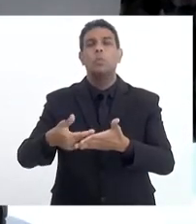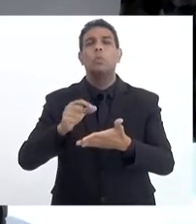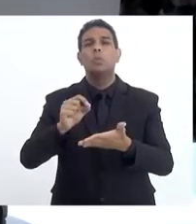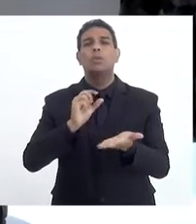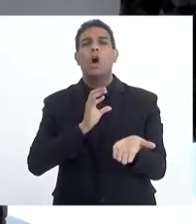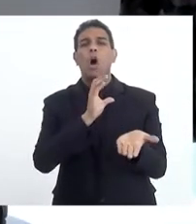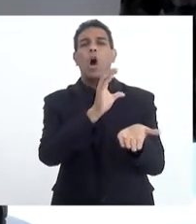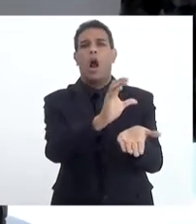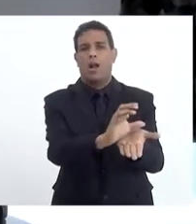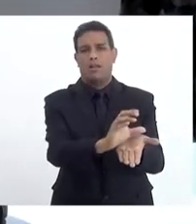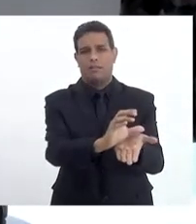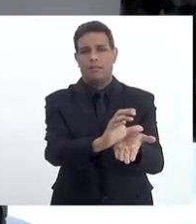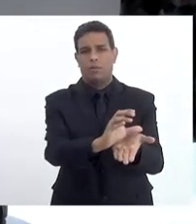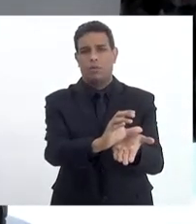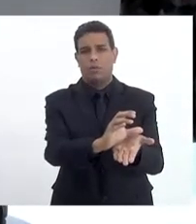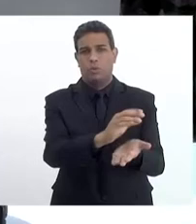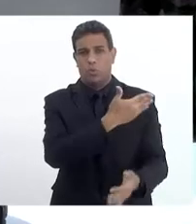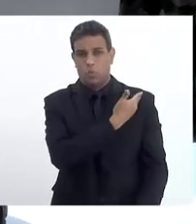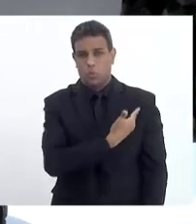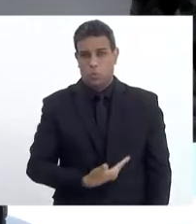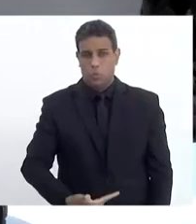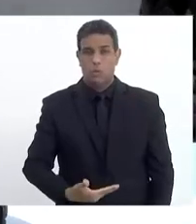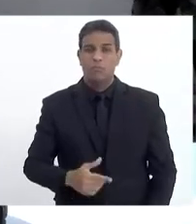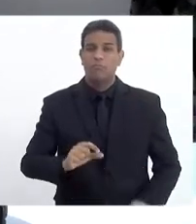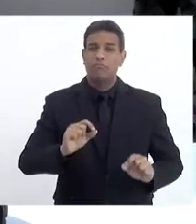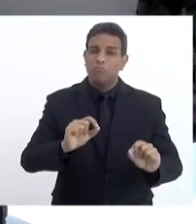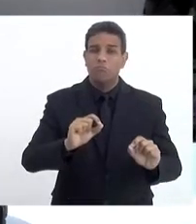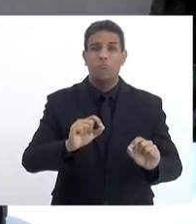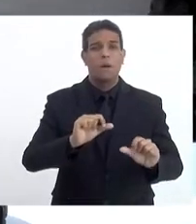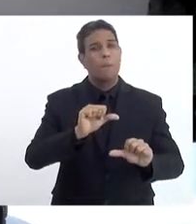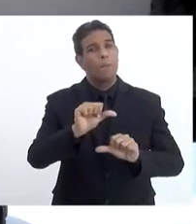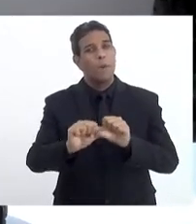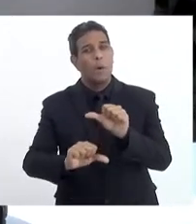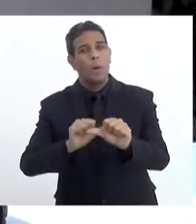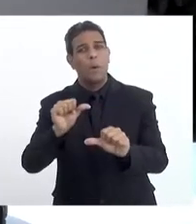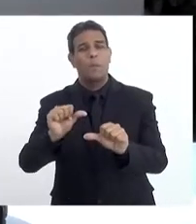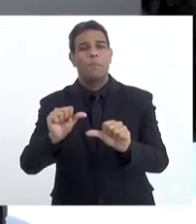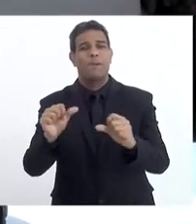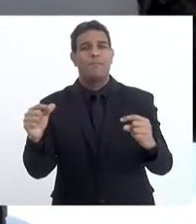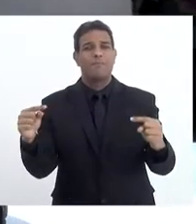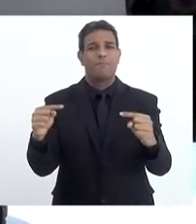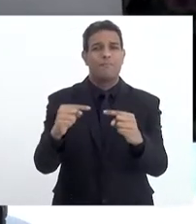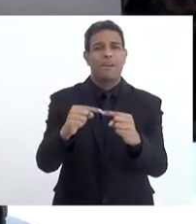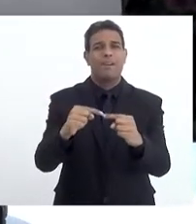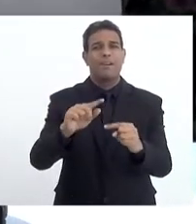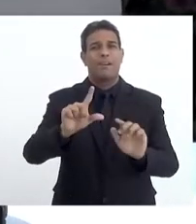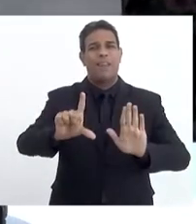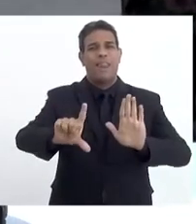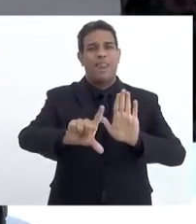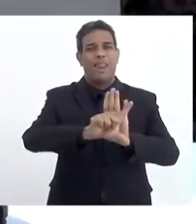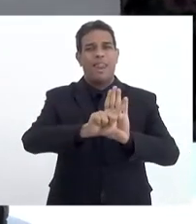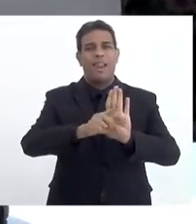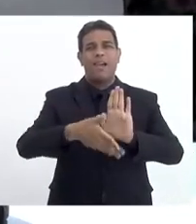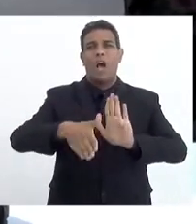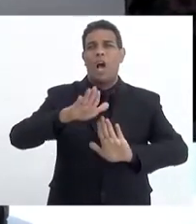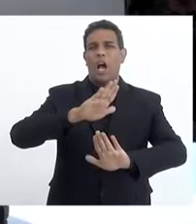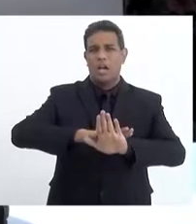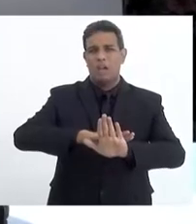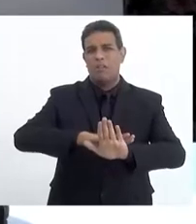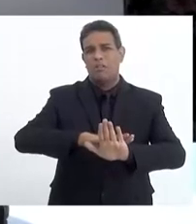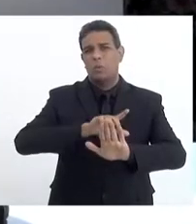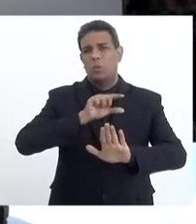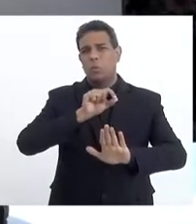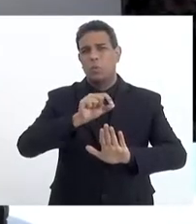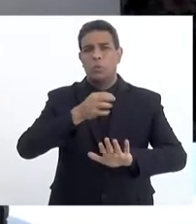muito grande. E talvez seja melhor se reportar a lei já existente, que é antes do regime. Então,